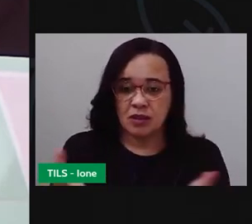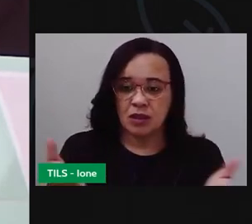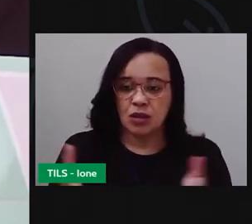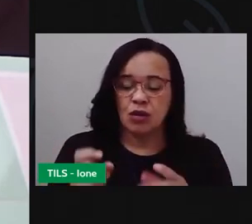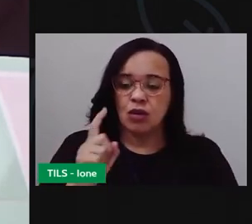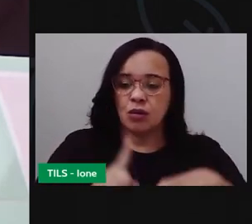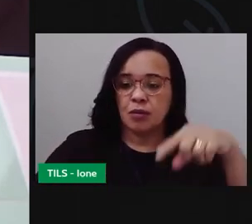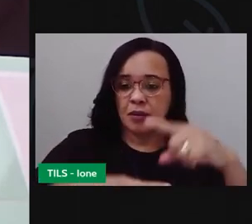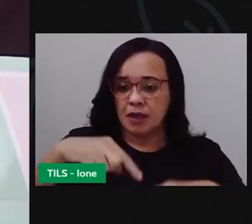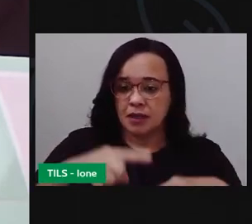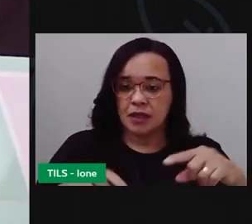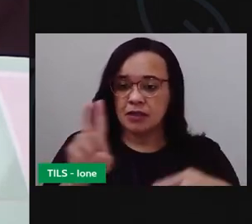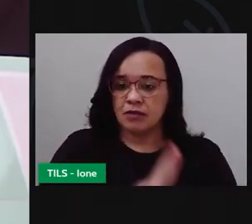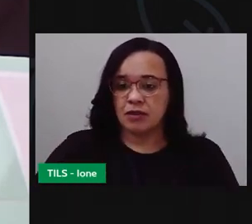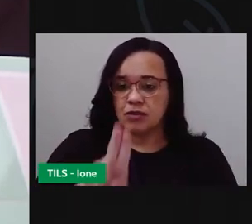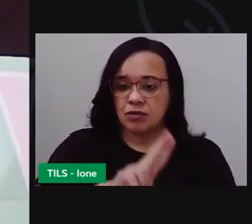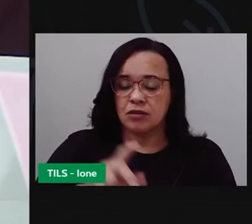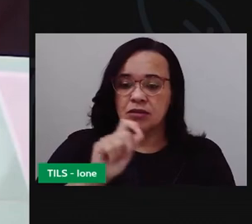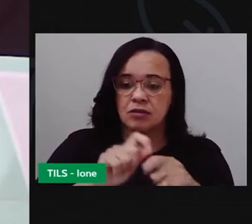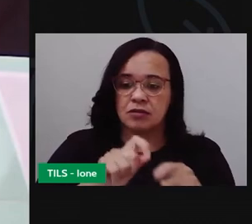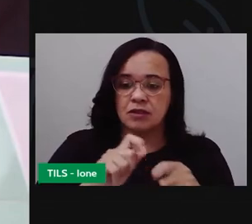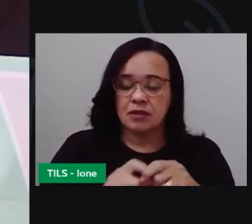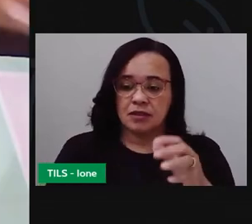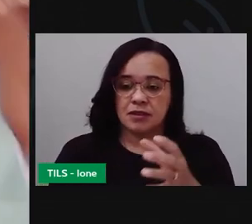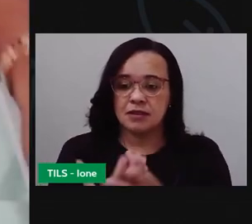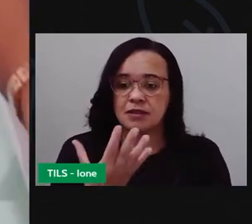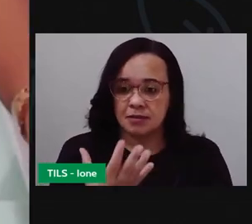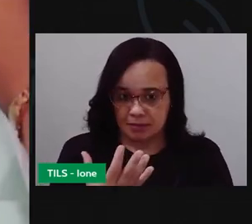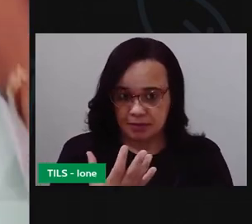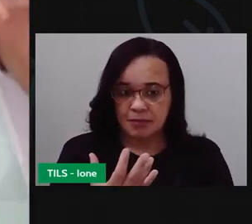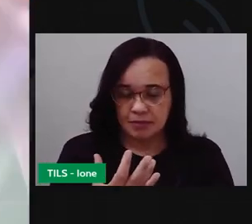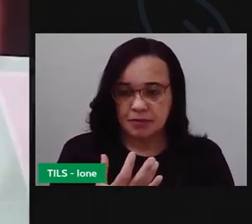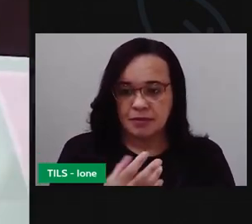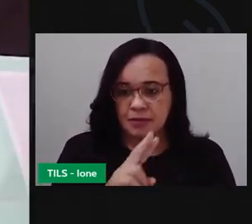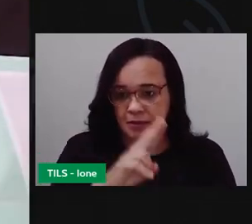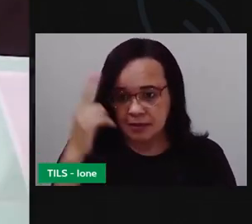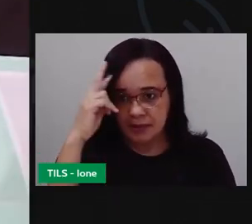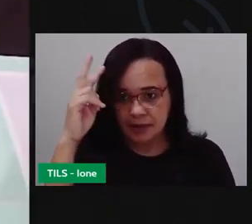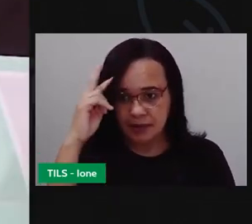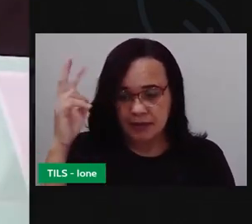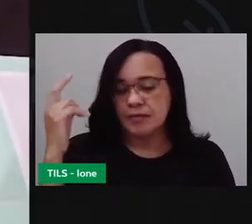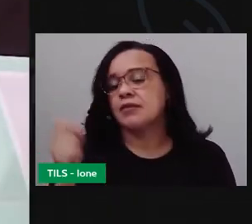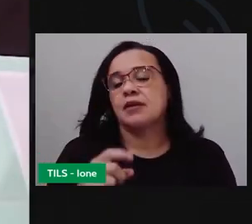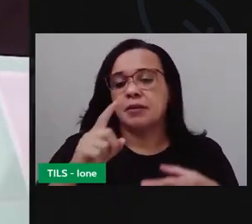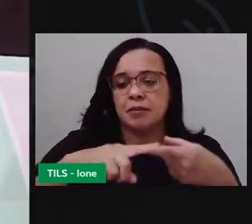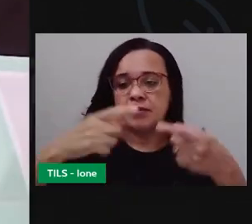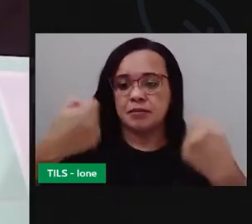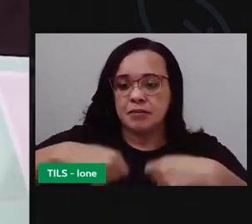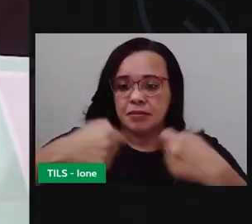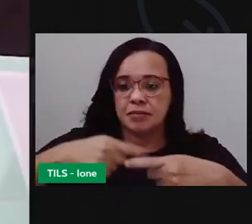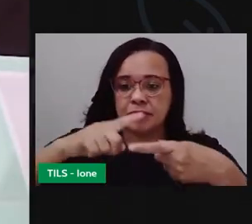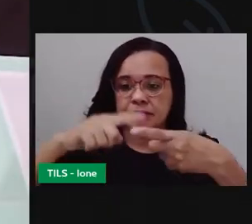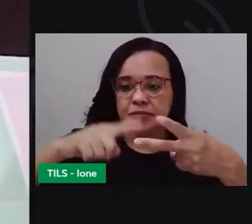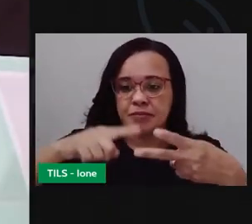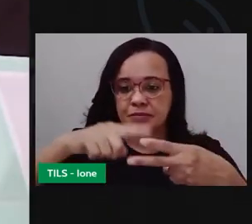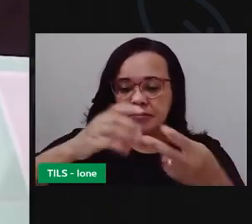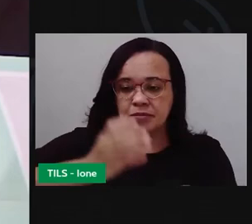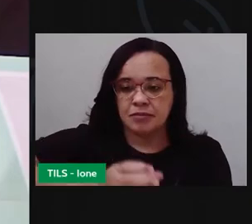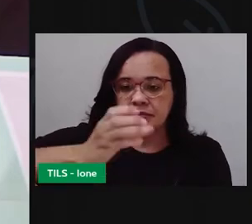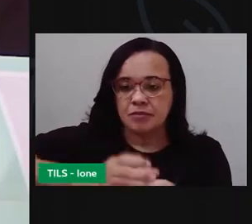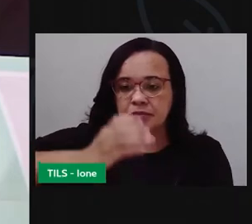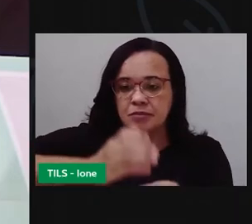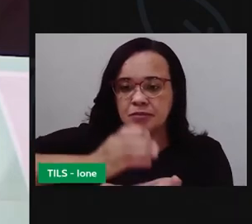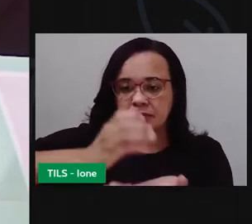material que a gente vai usar para fazer o ganzá. Você vai precisar de dois copos